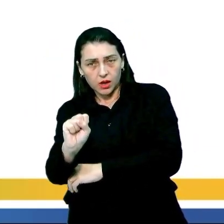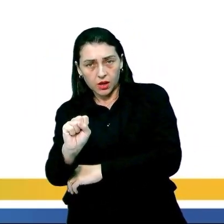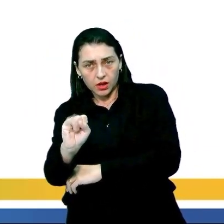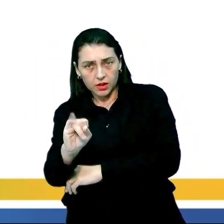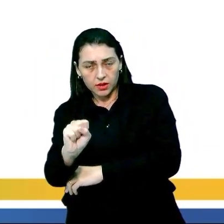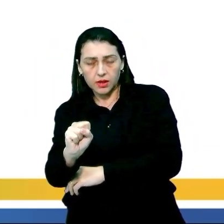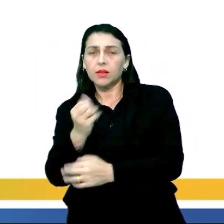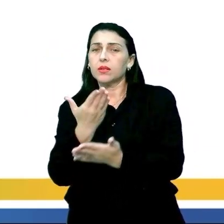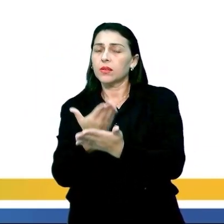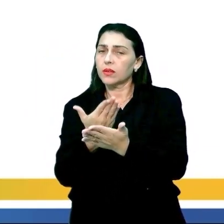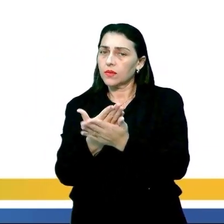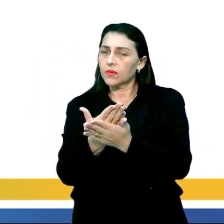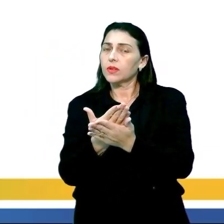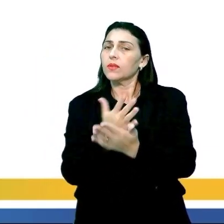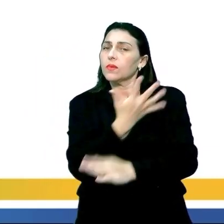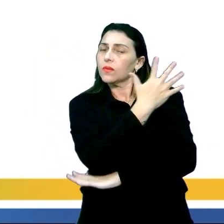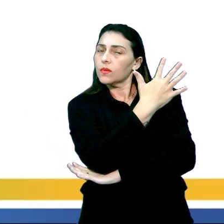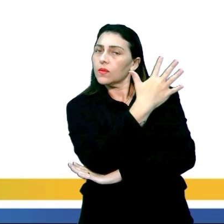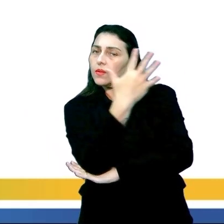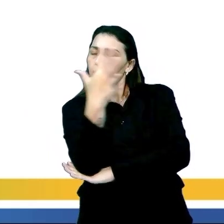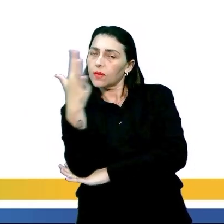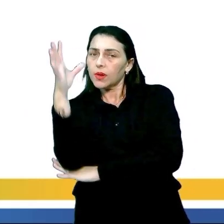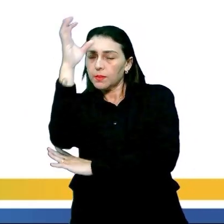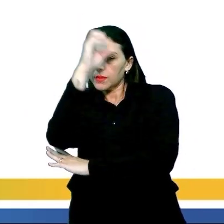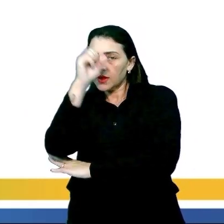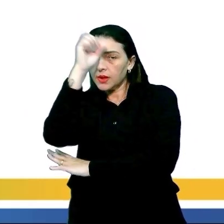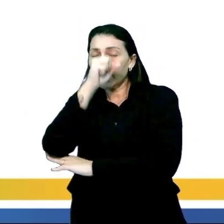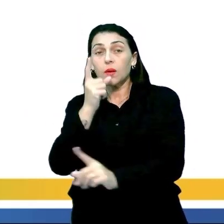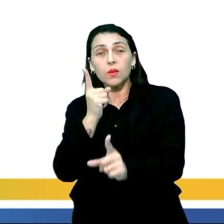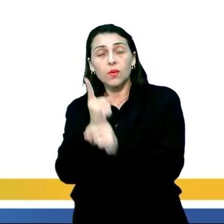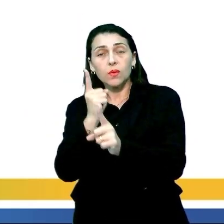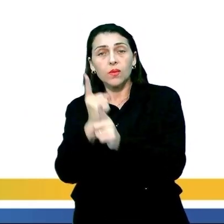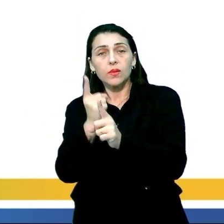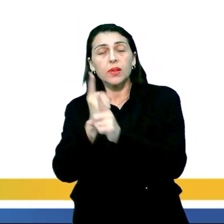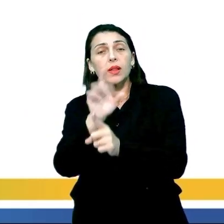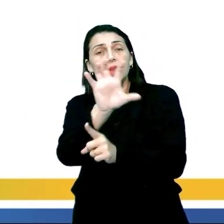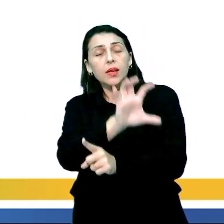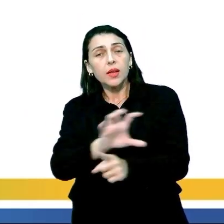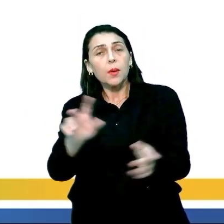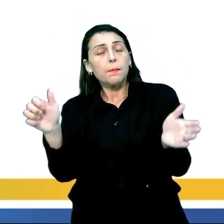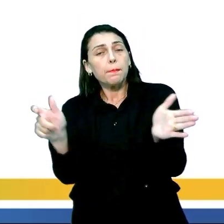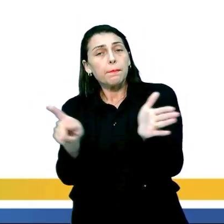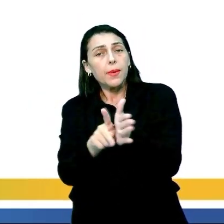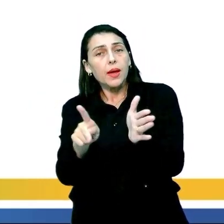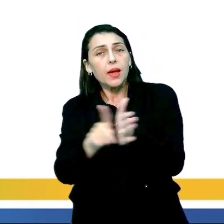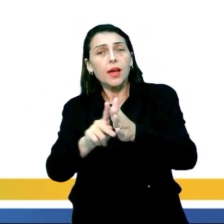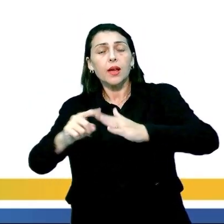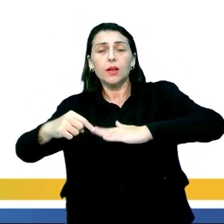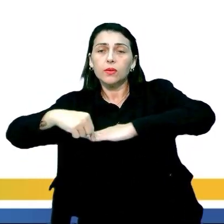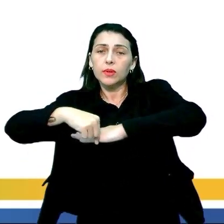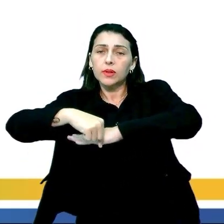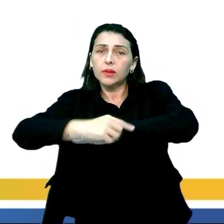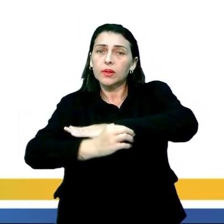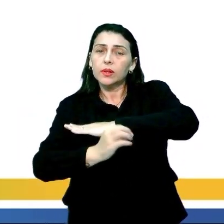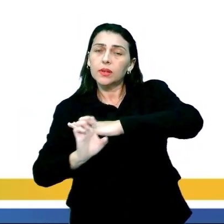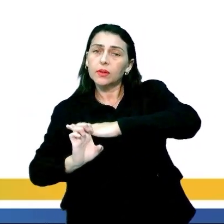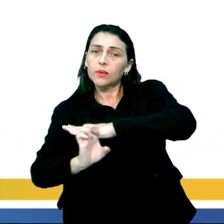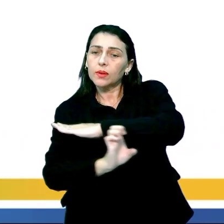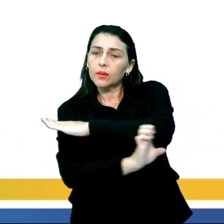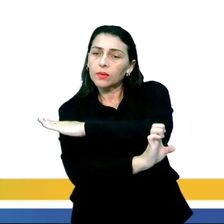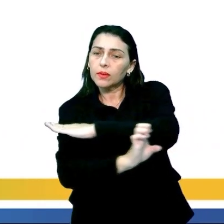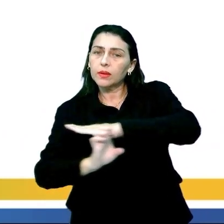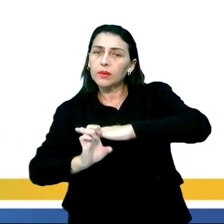aulas que as florestas equatoriais, elas são encontradas na região próxima à linha do Equador.